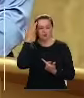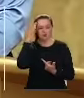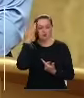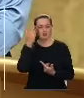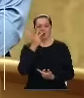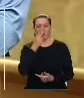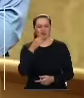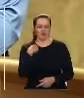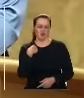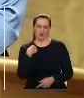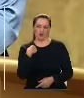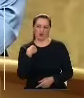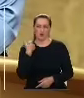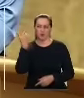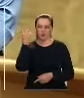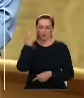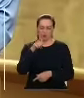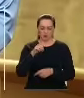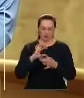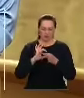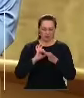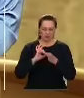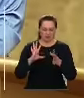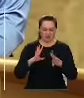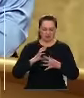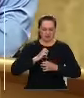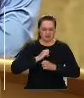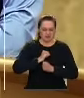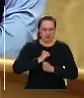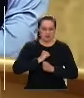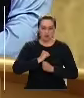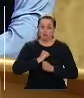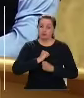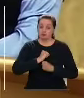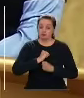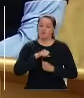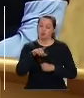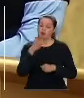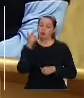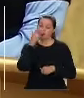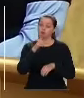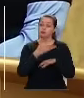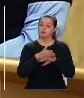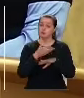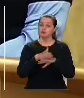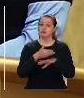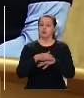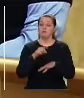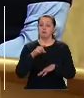o Espírito Santo, ele torna você capaz de amar até quem lhe odeia e fazer o bem